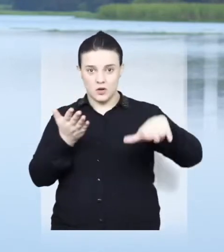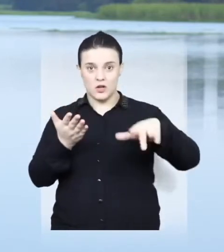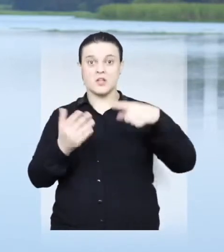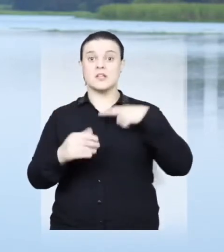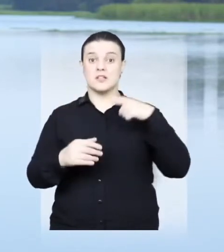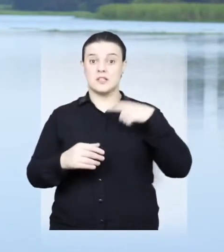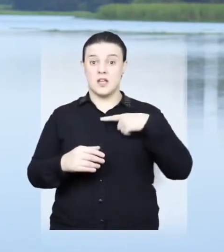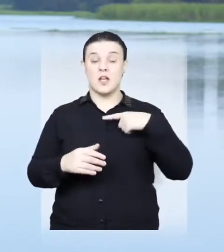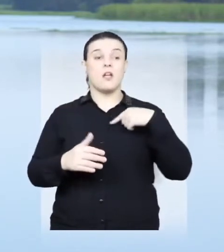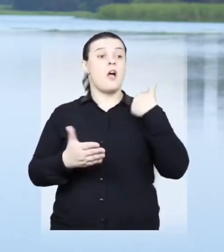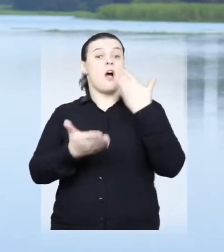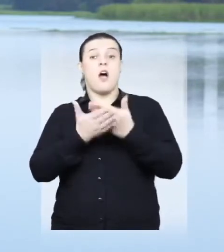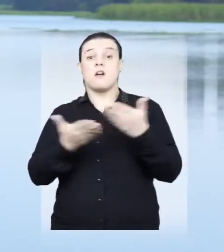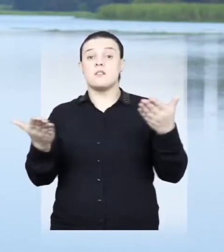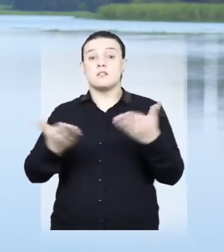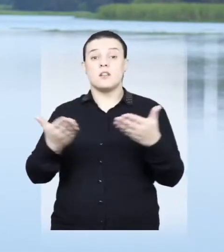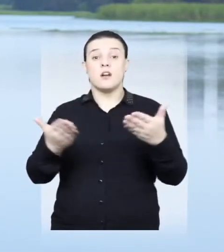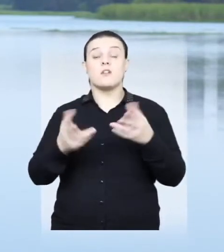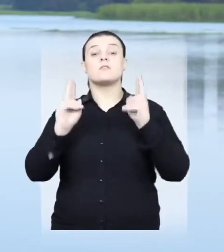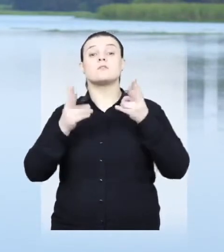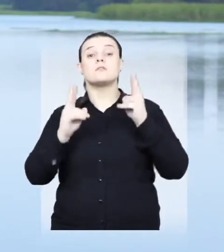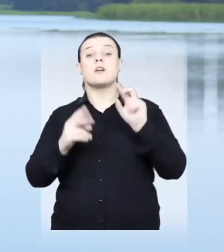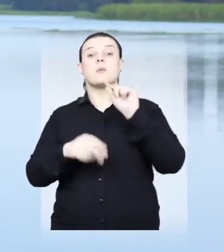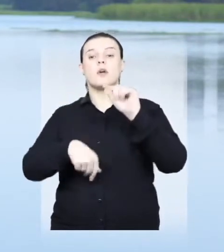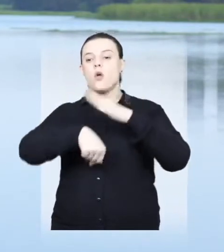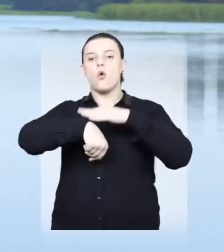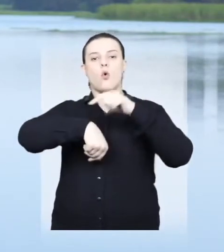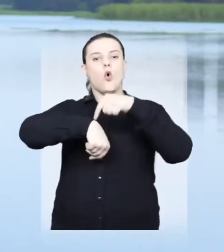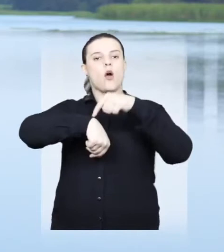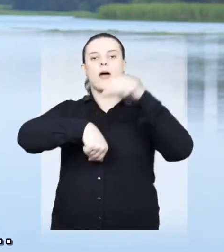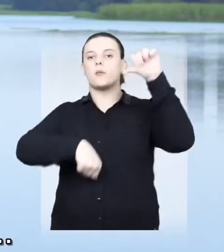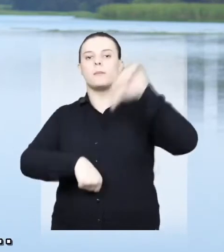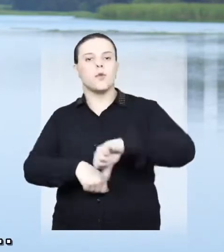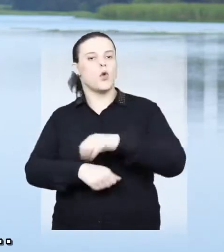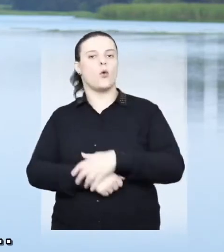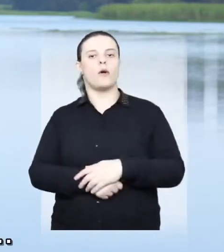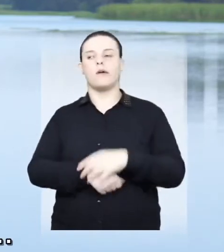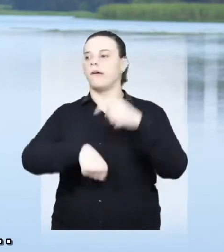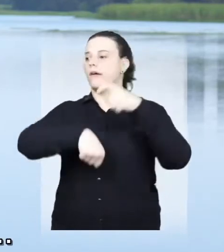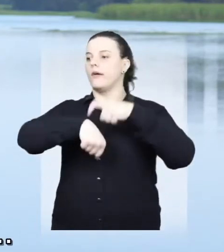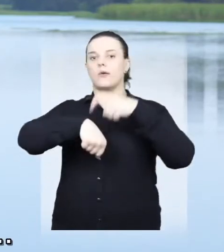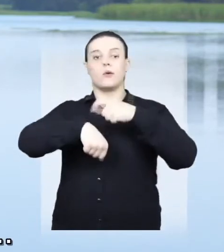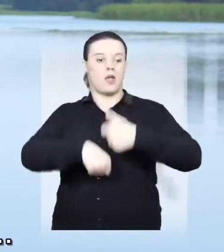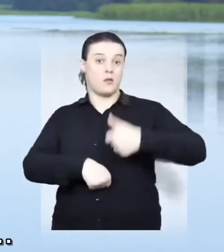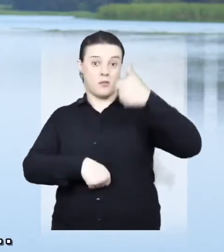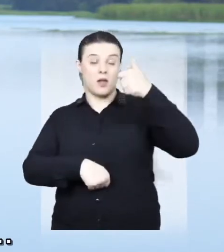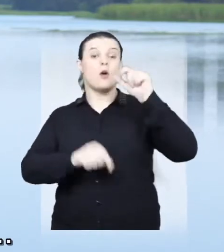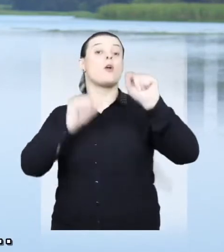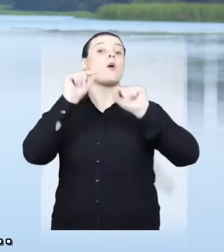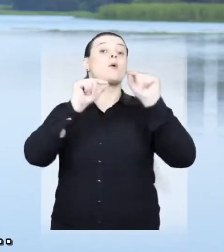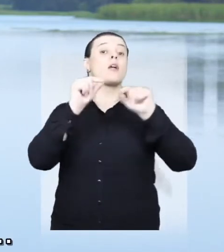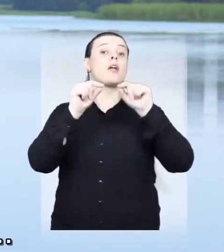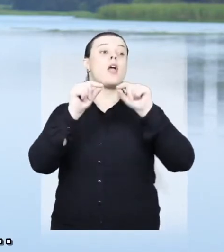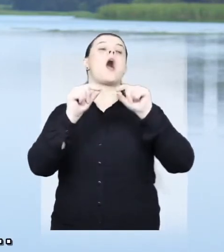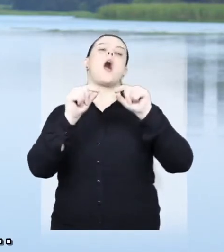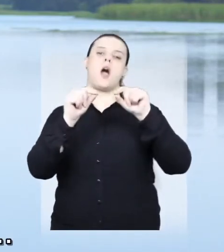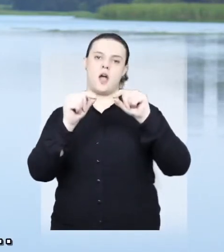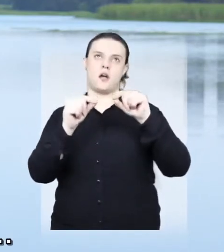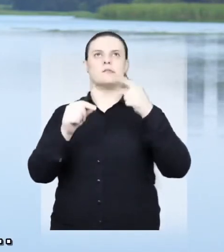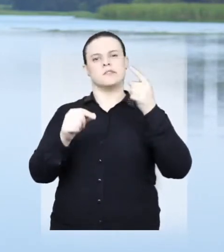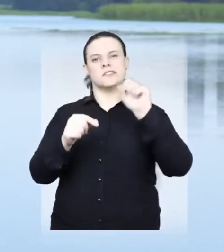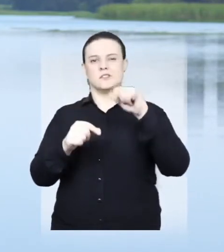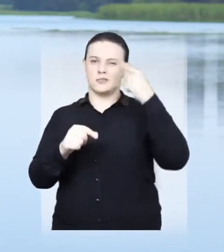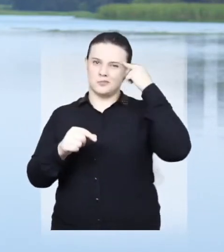guria até agora, sempre nos piores horários, os melhores horários, assim, a nível